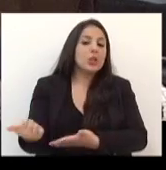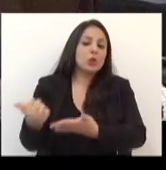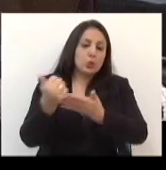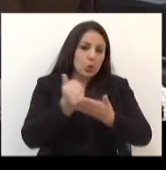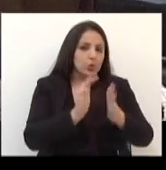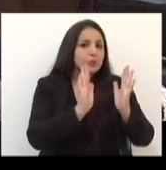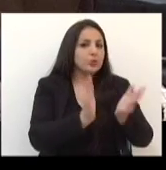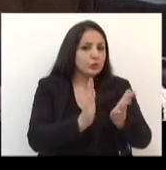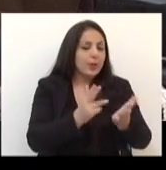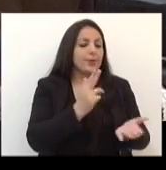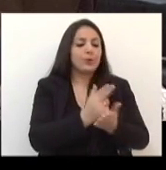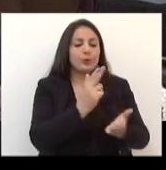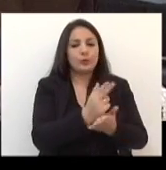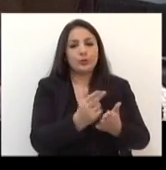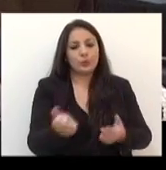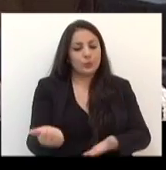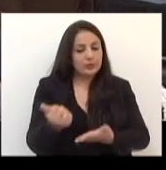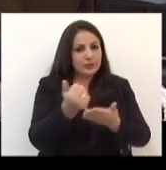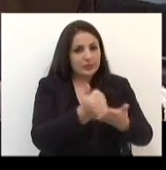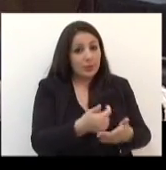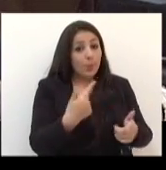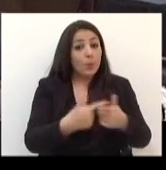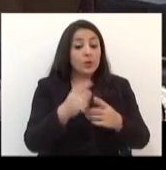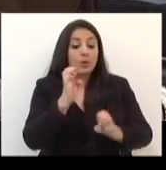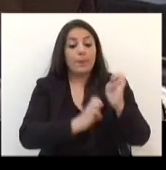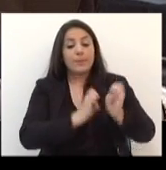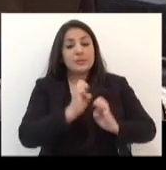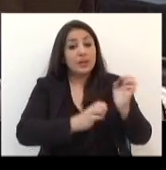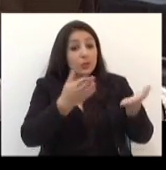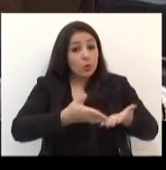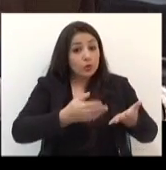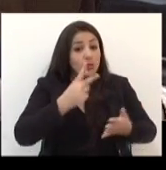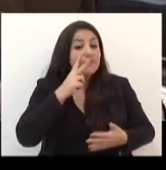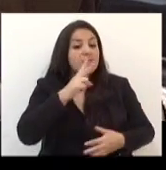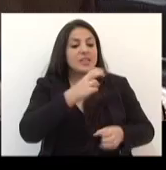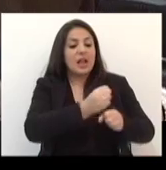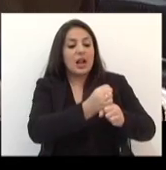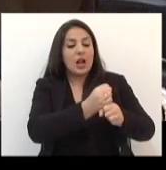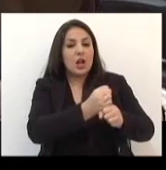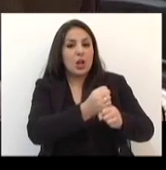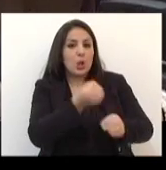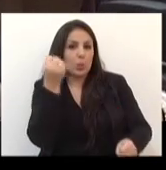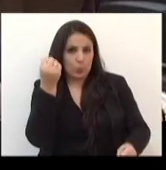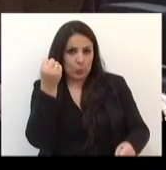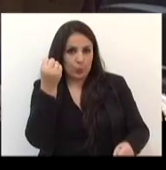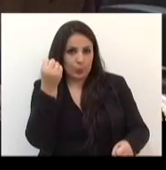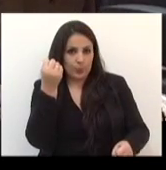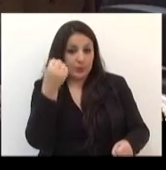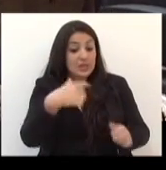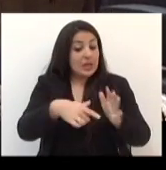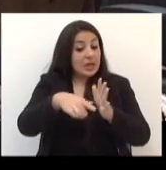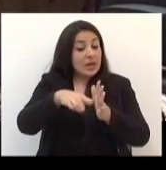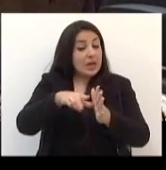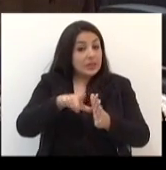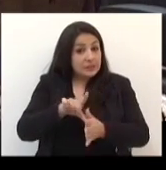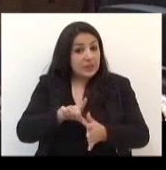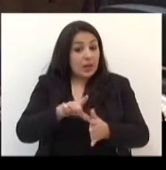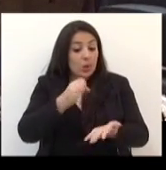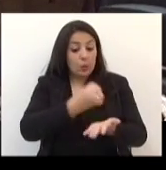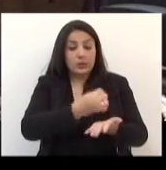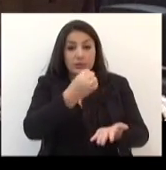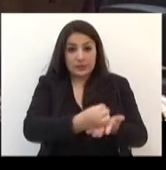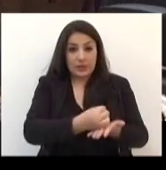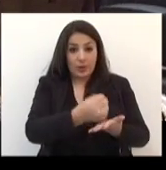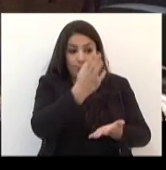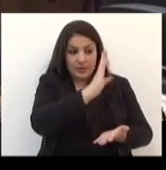vai se somar muito mais. Porque o empresário hoje, ele visa lucro. E entre ele contratar um brasileiro que